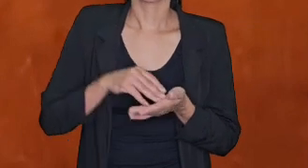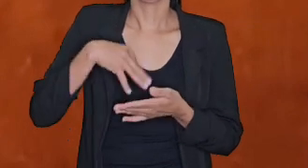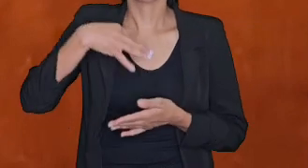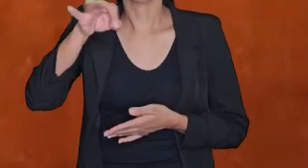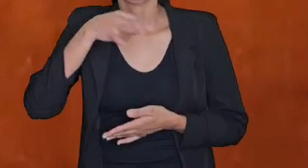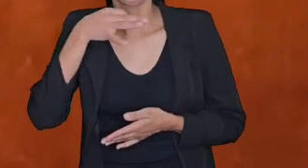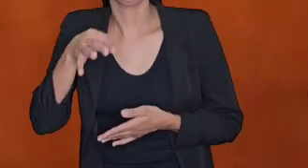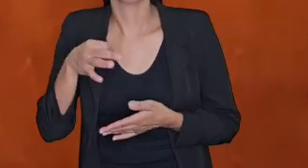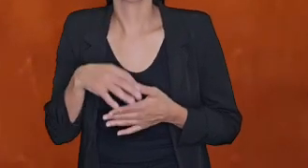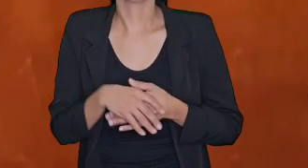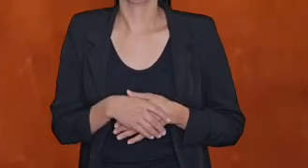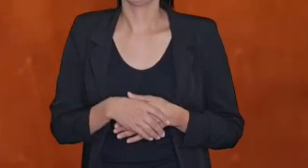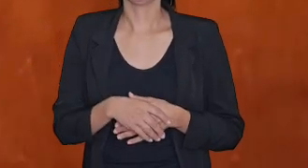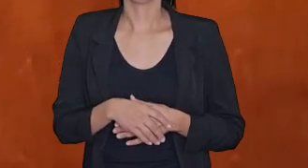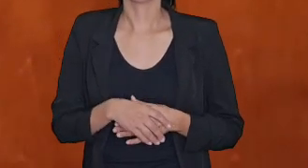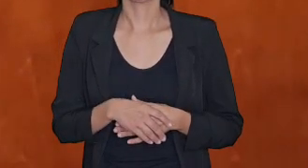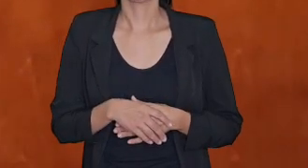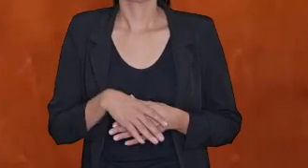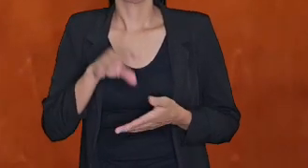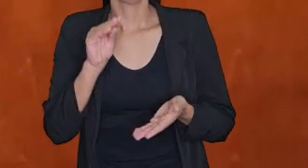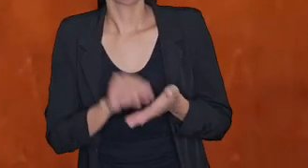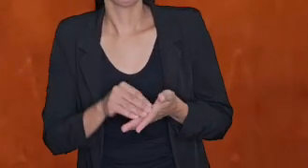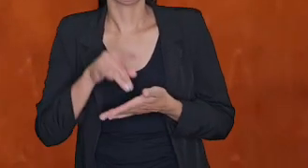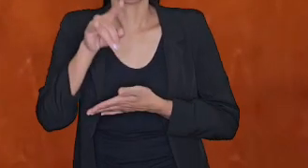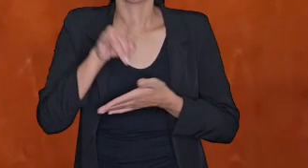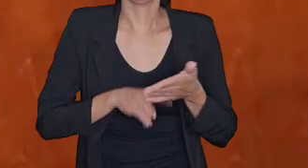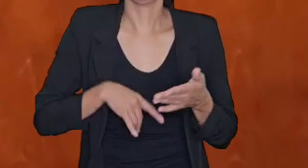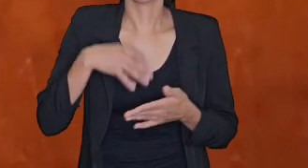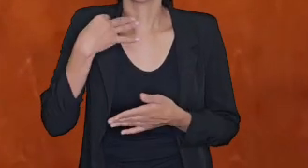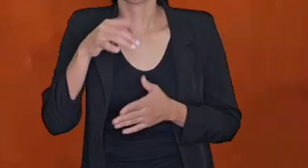devolutiva. Faltava páginas,